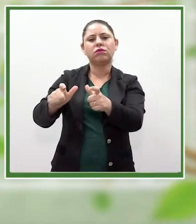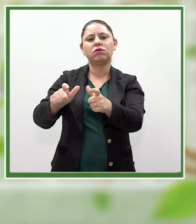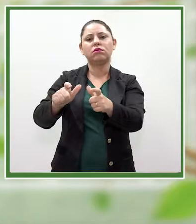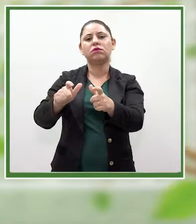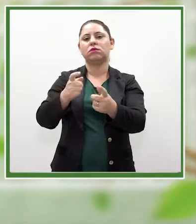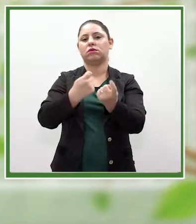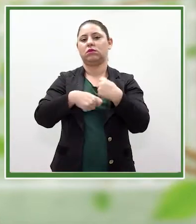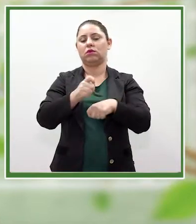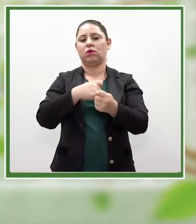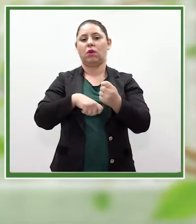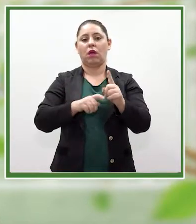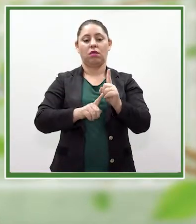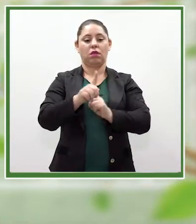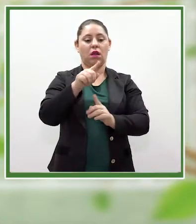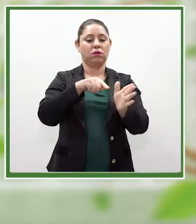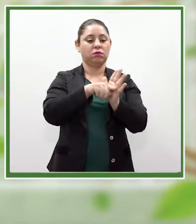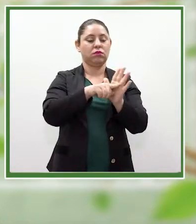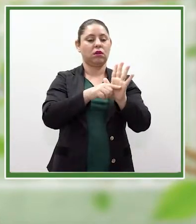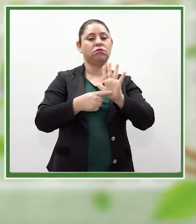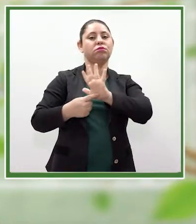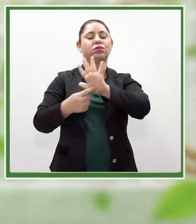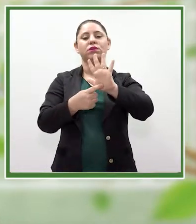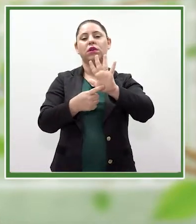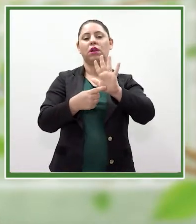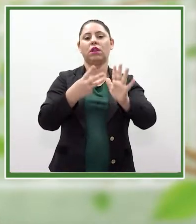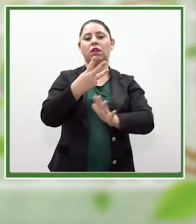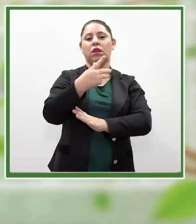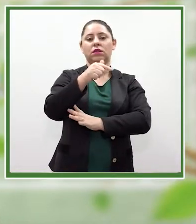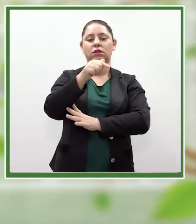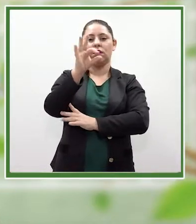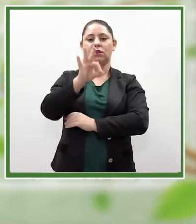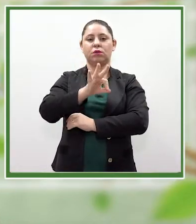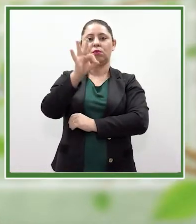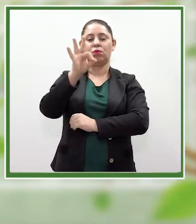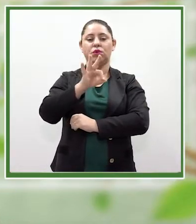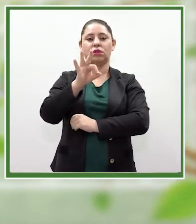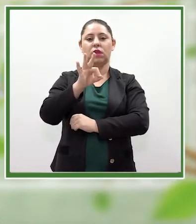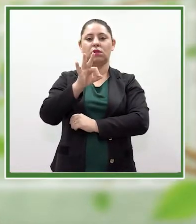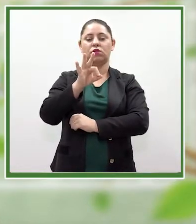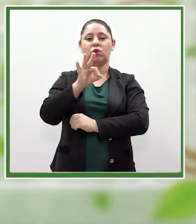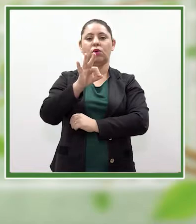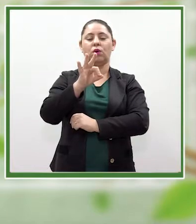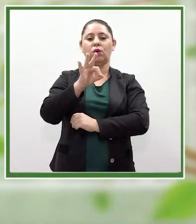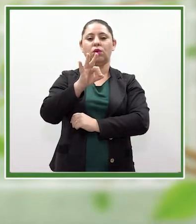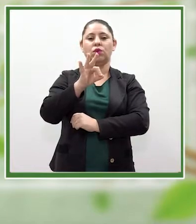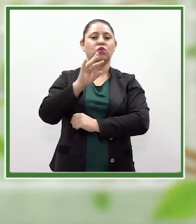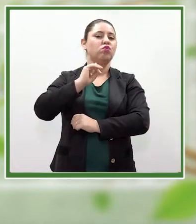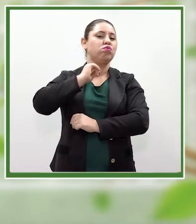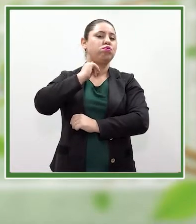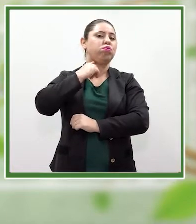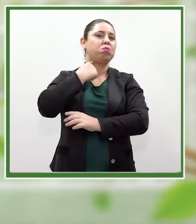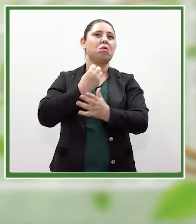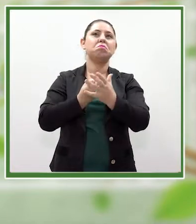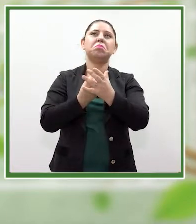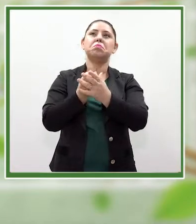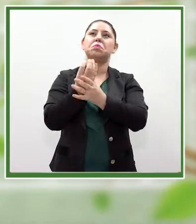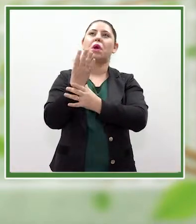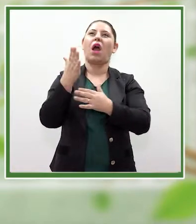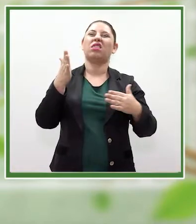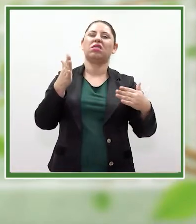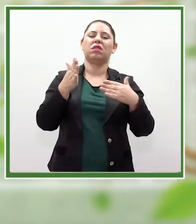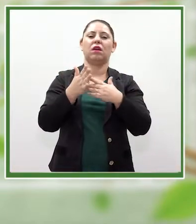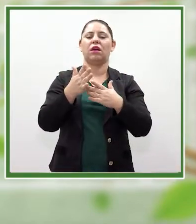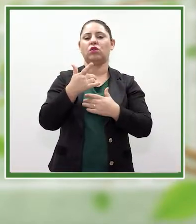os seus setores da economia, né? Então, os dados estão aí. Uma diminuição de 37% das